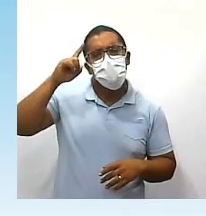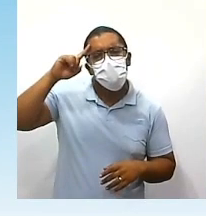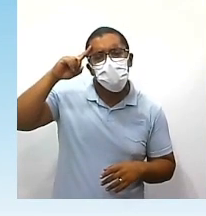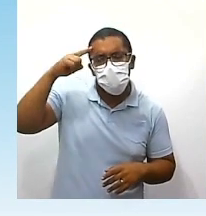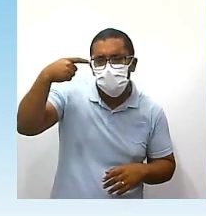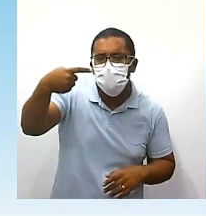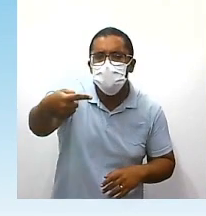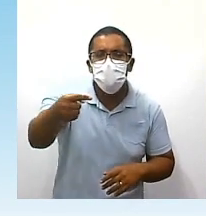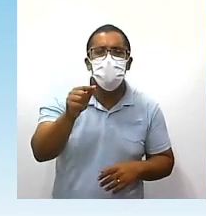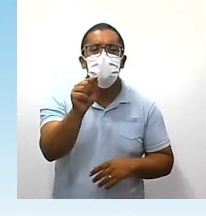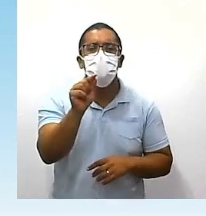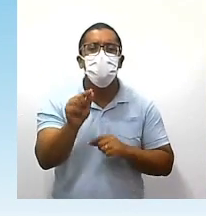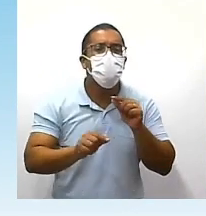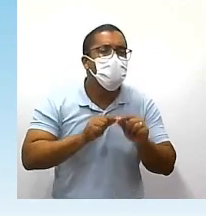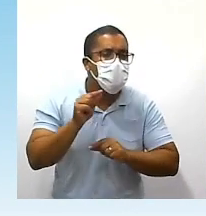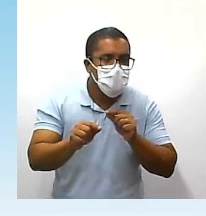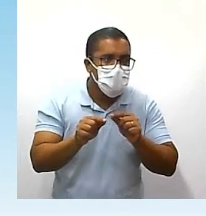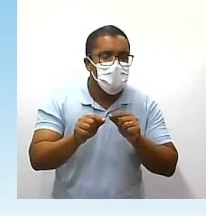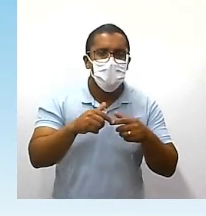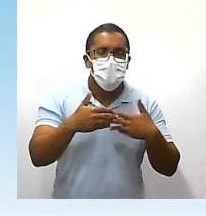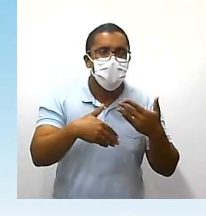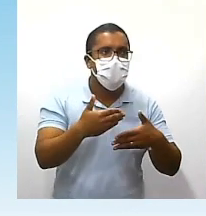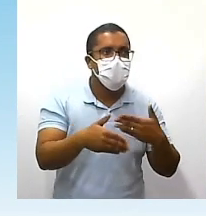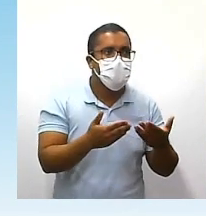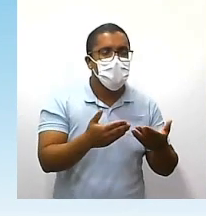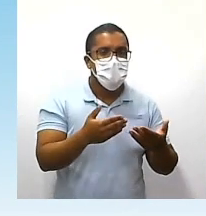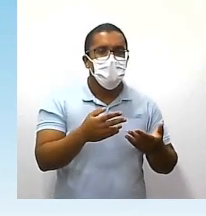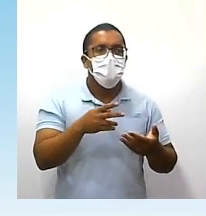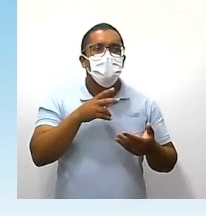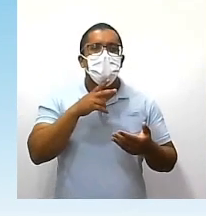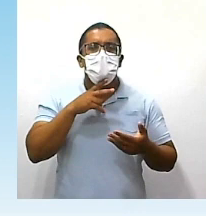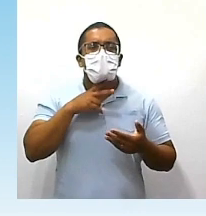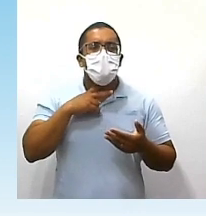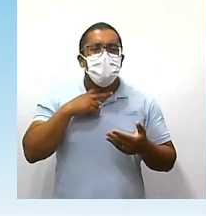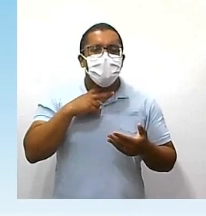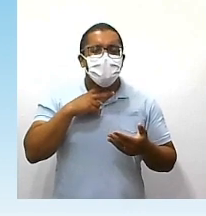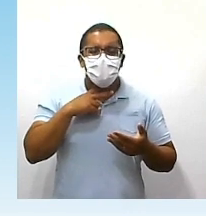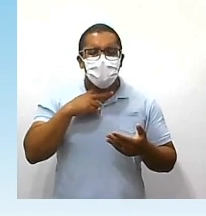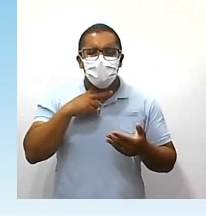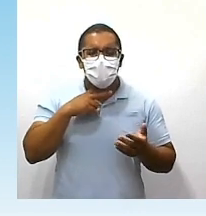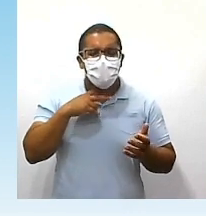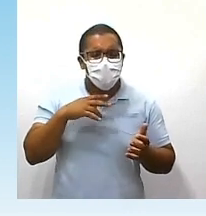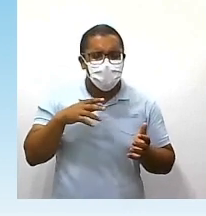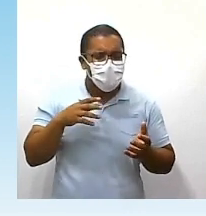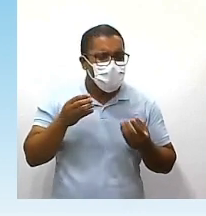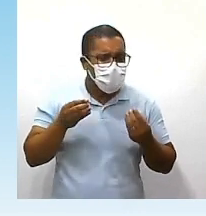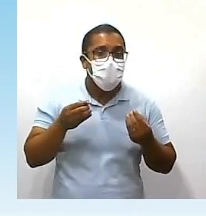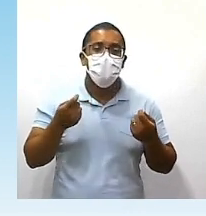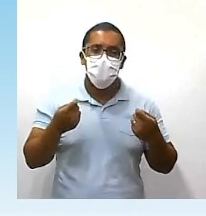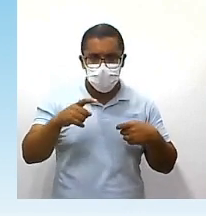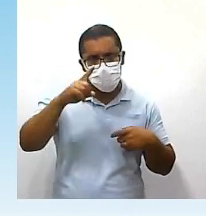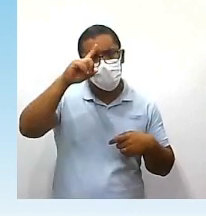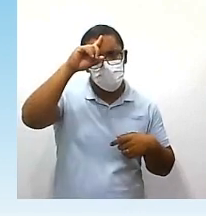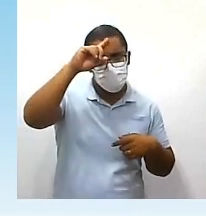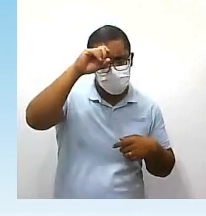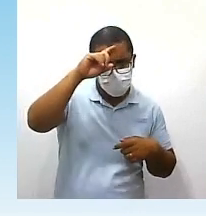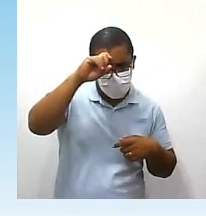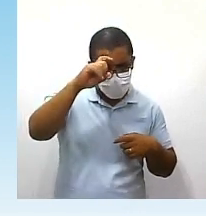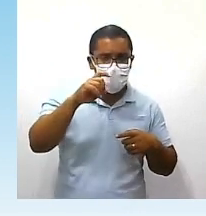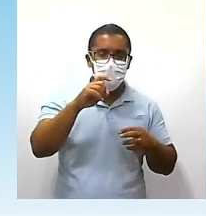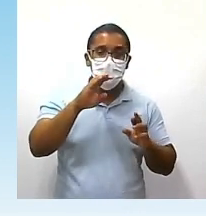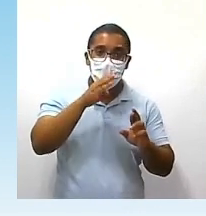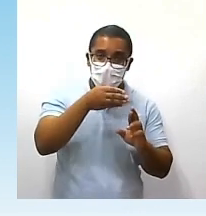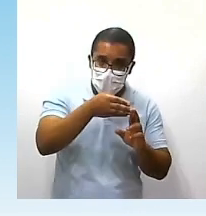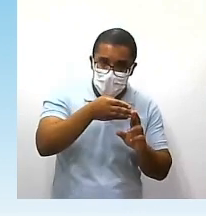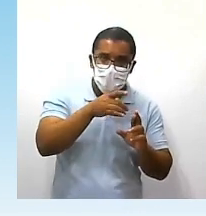rotineiras, então é a hora de procurar um hospital de referência de tratamento aí